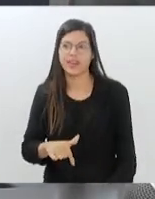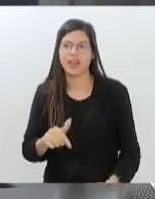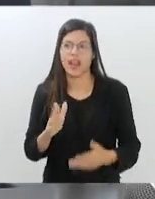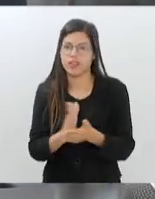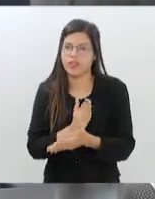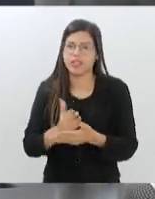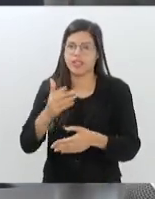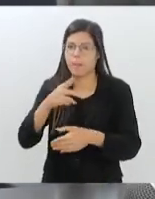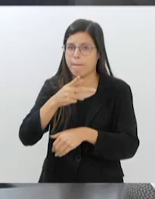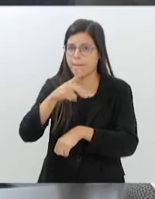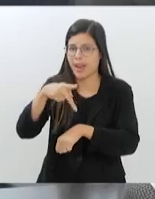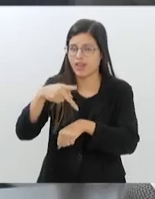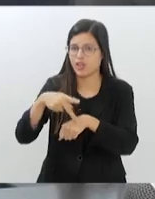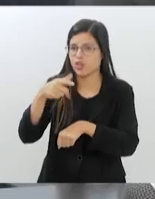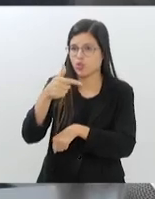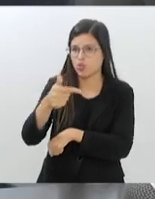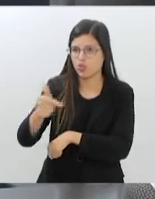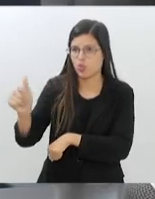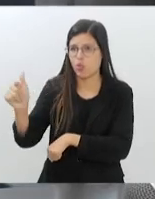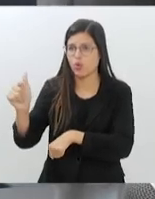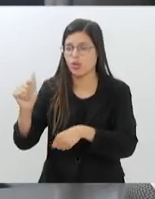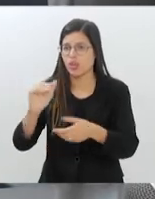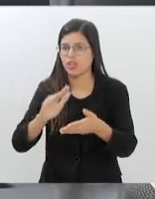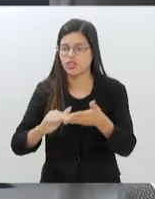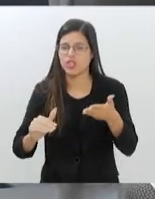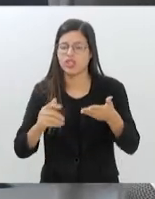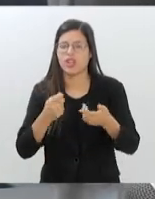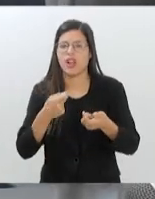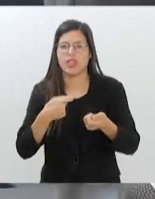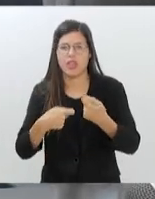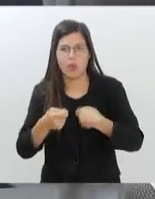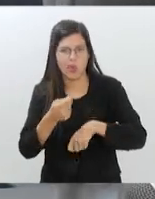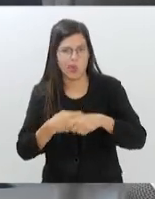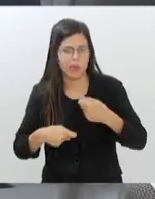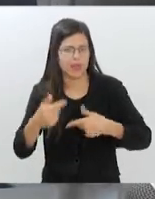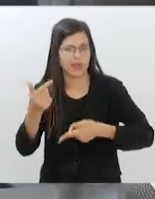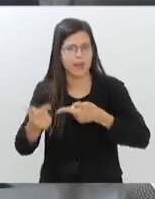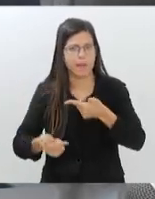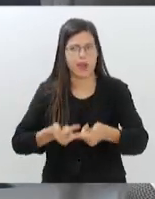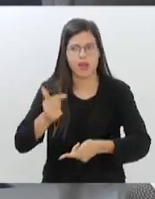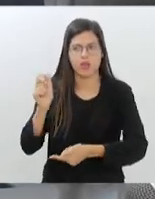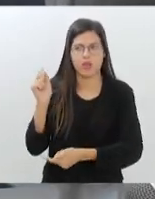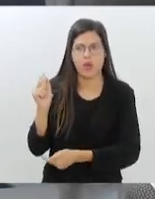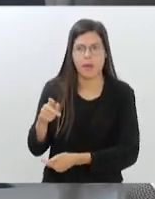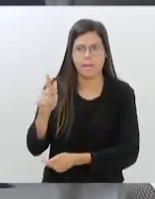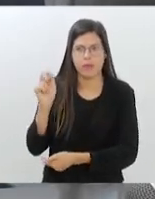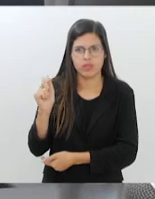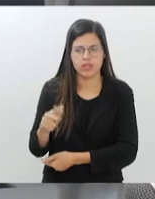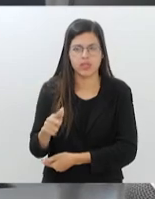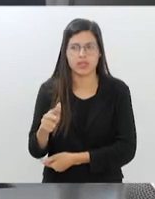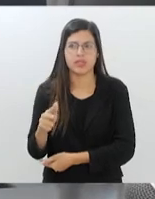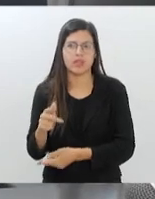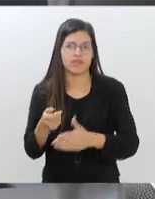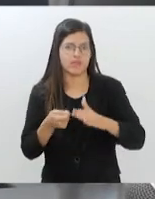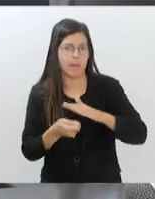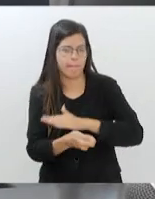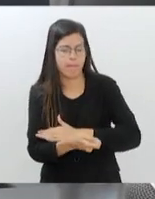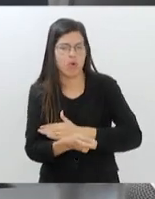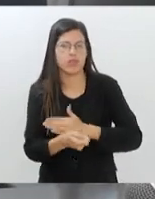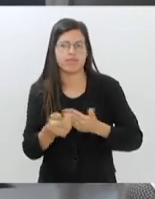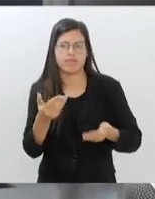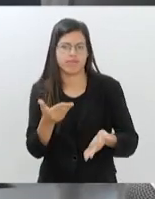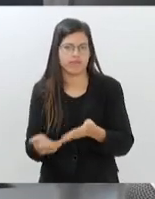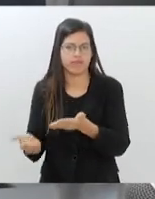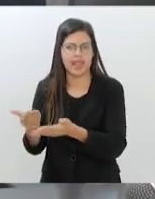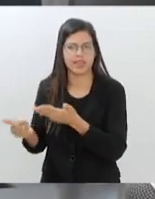inclusive e a gente tira da economia trabalhador aposentado que aposta perde dinheiro e vai embora da economia do Rio